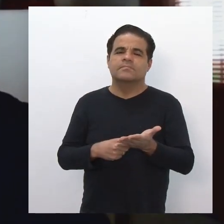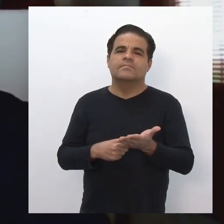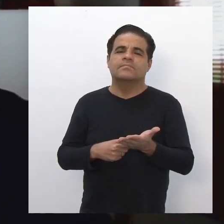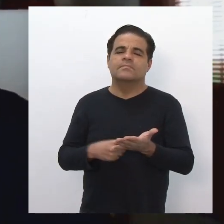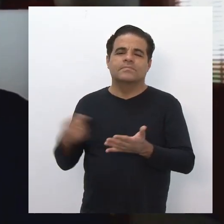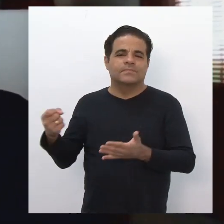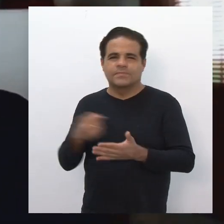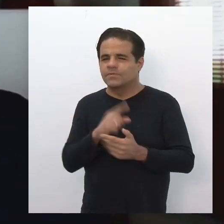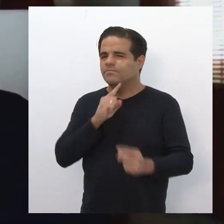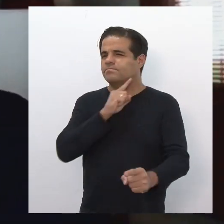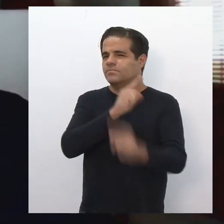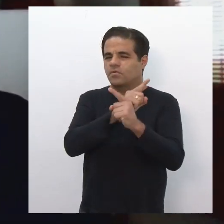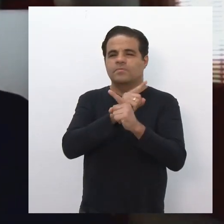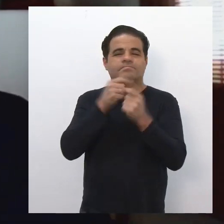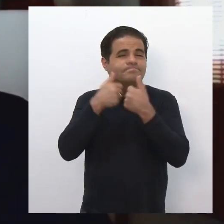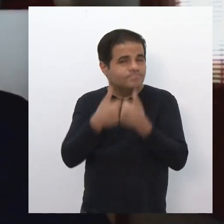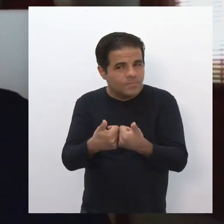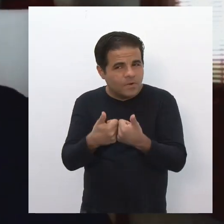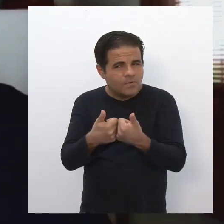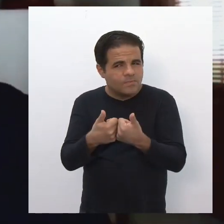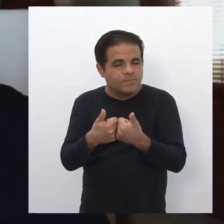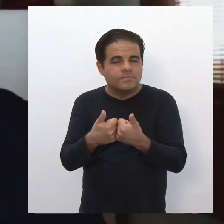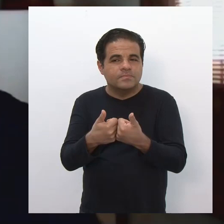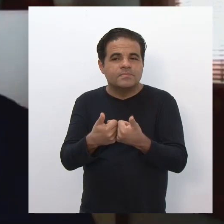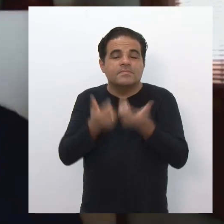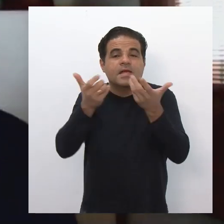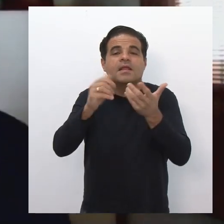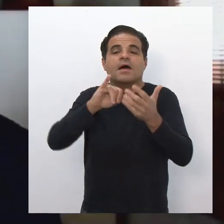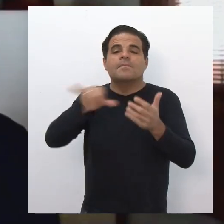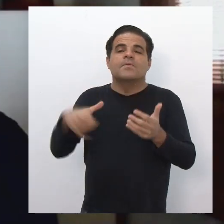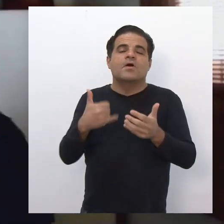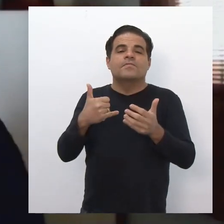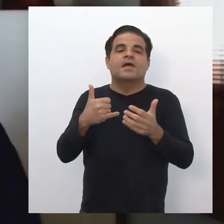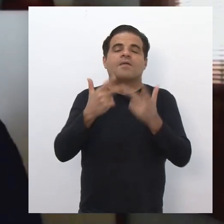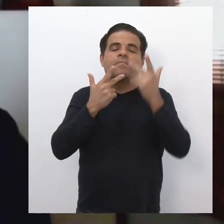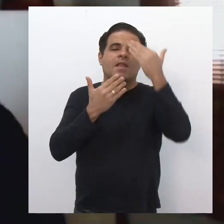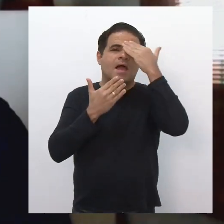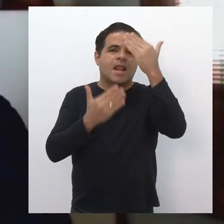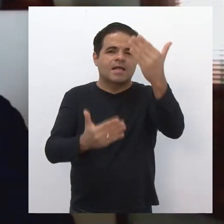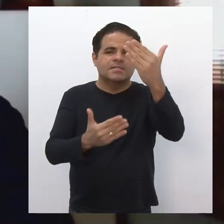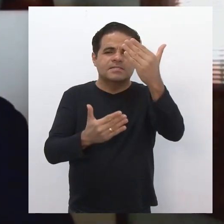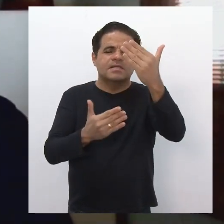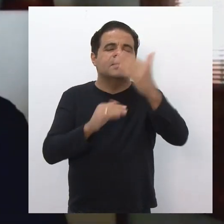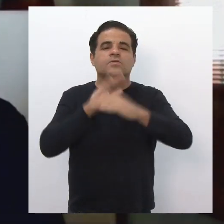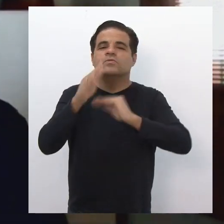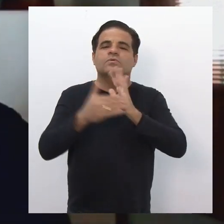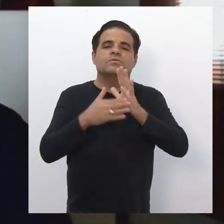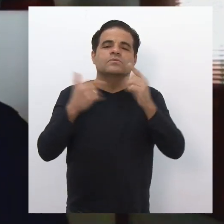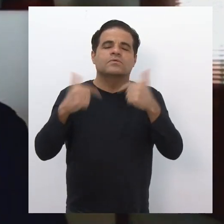novo encontro, tá bom? Quero aproveitar, então, para agradecer também o